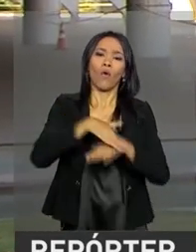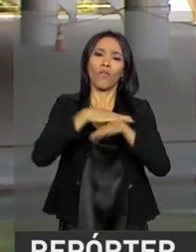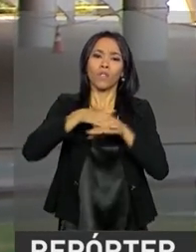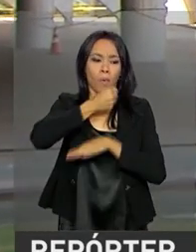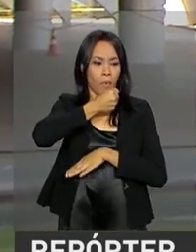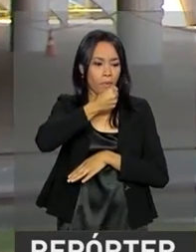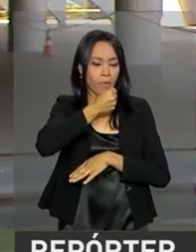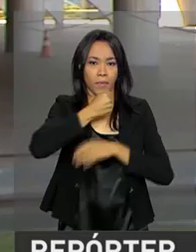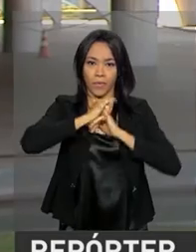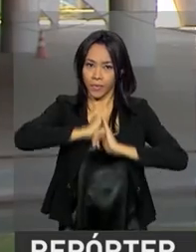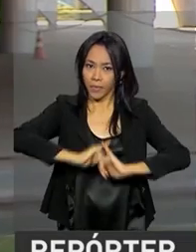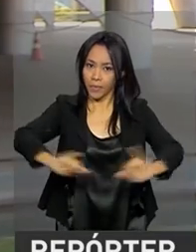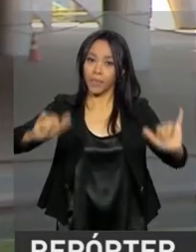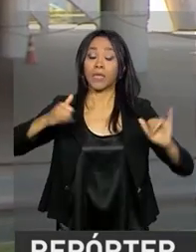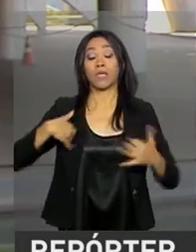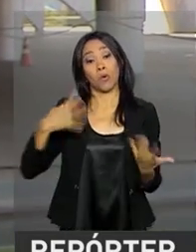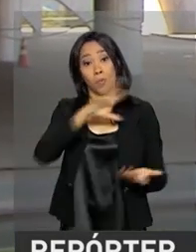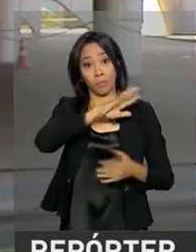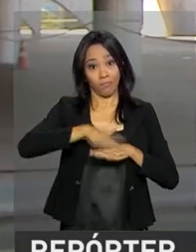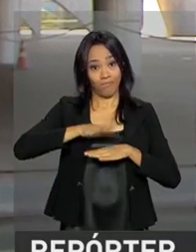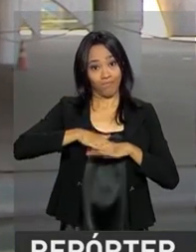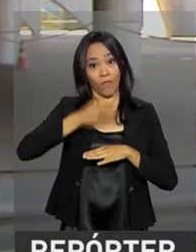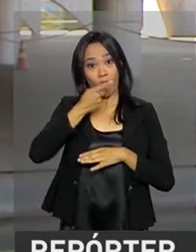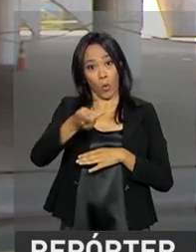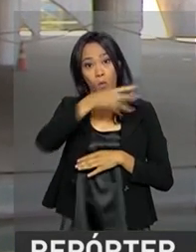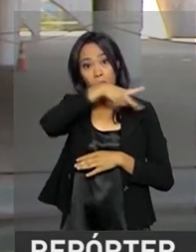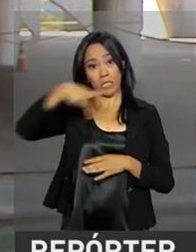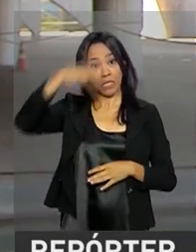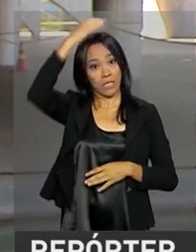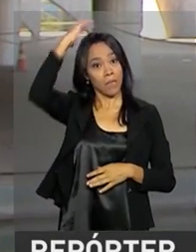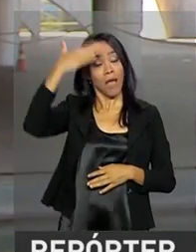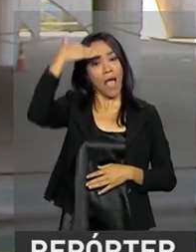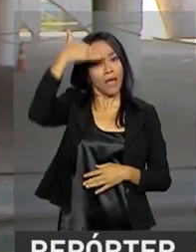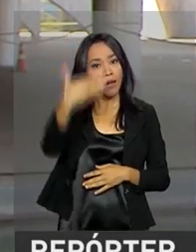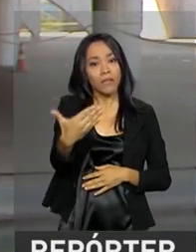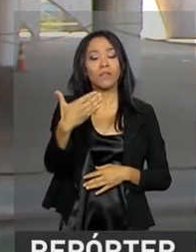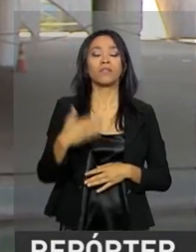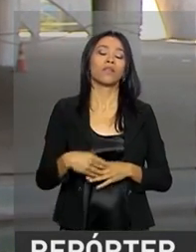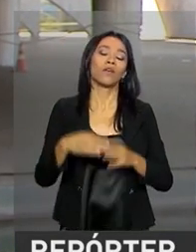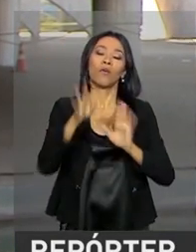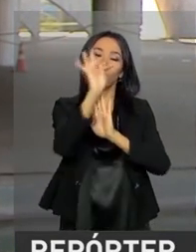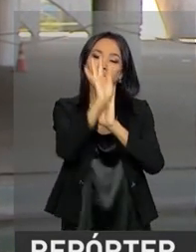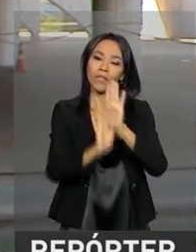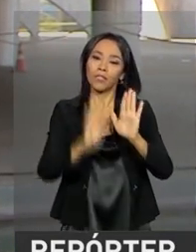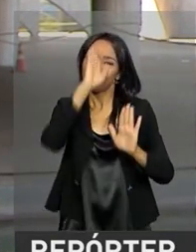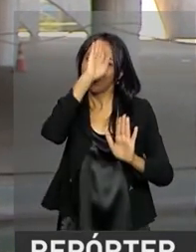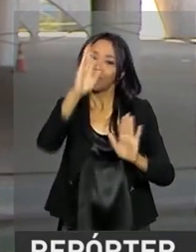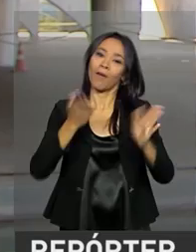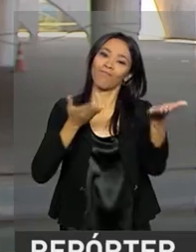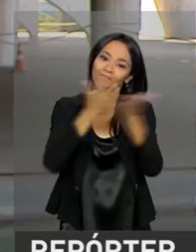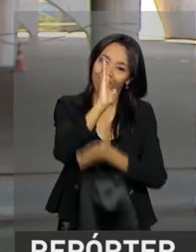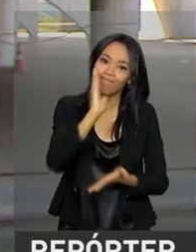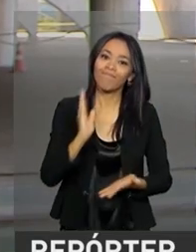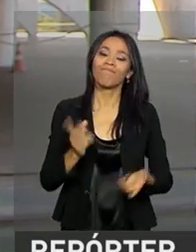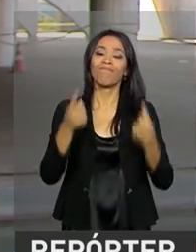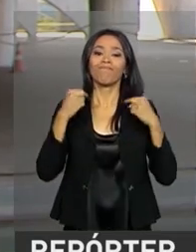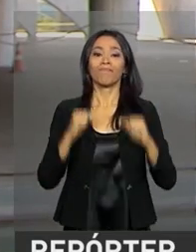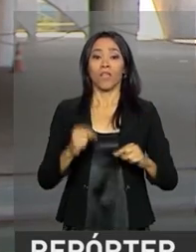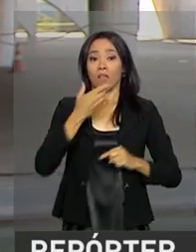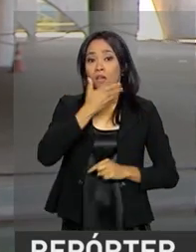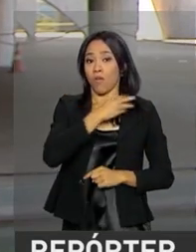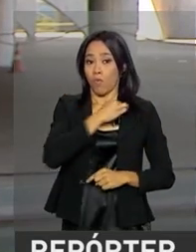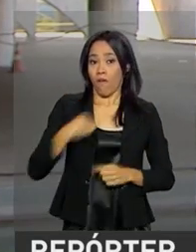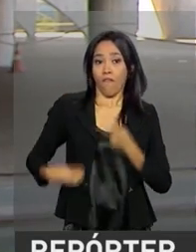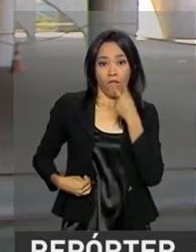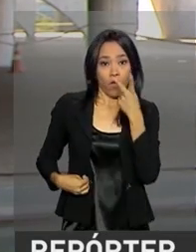ele, o presidente Michel Temer agradeceu a aprovação em segundo turno do texto principal da proposta. O porta-voz disse que, na